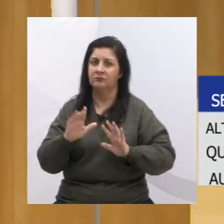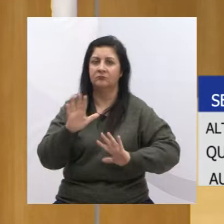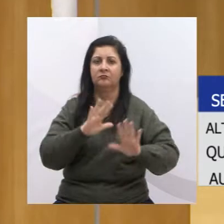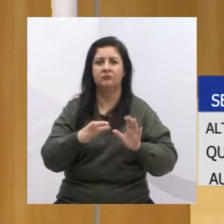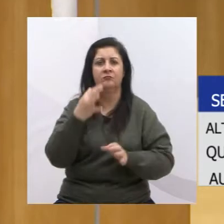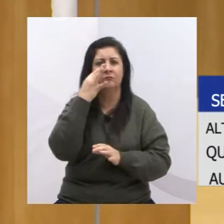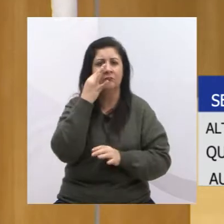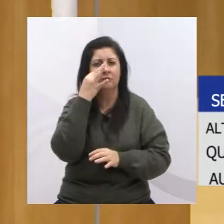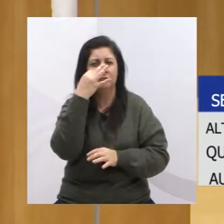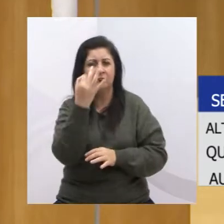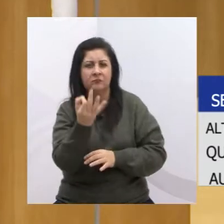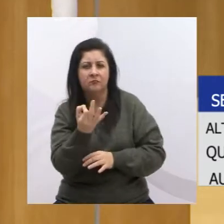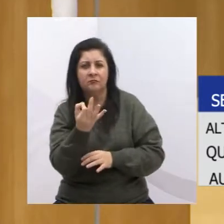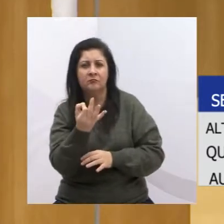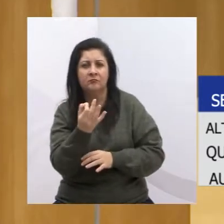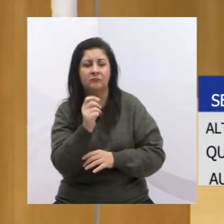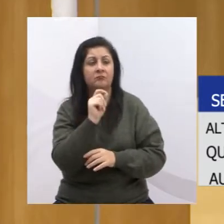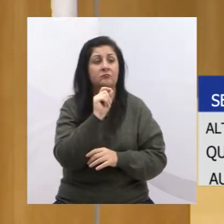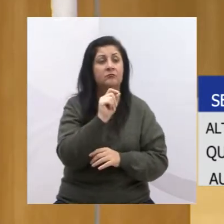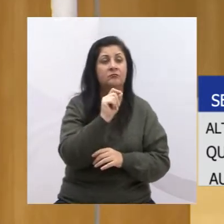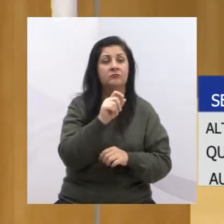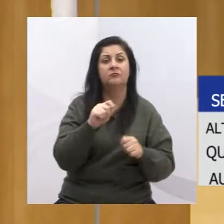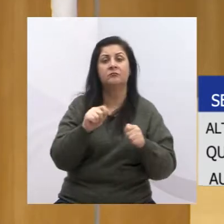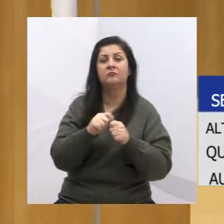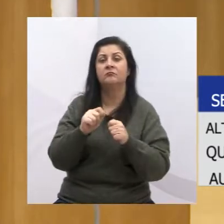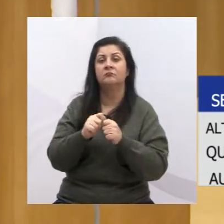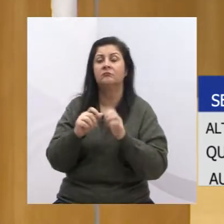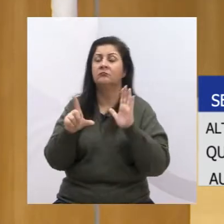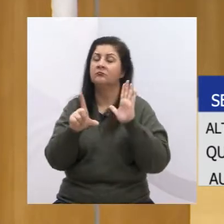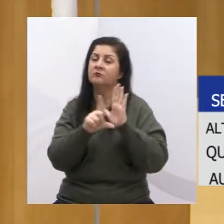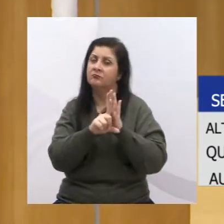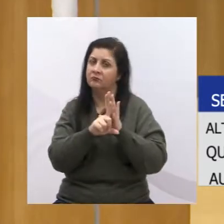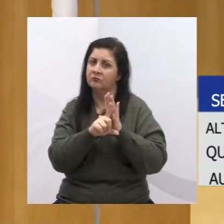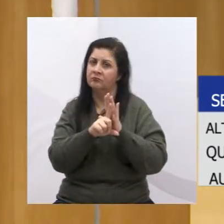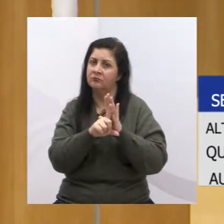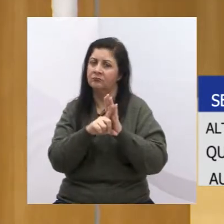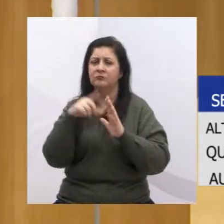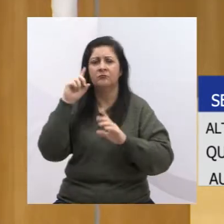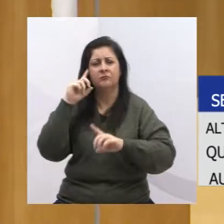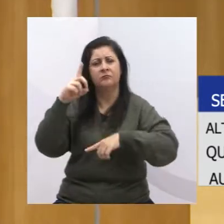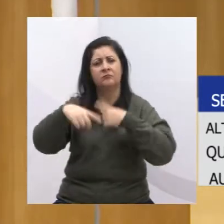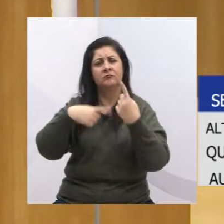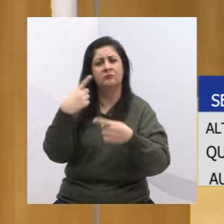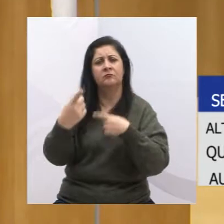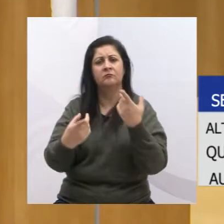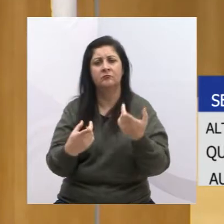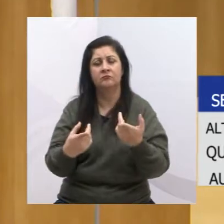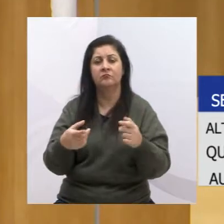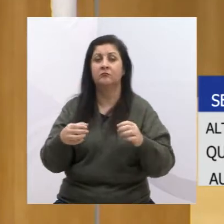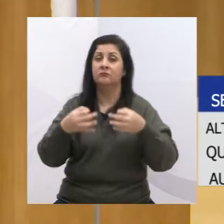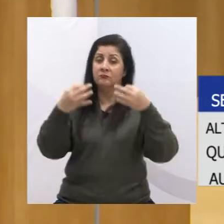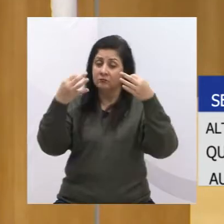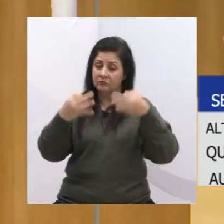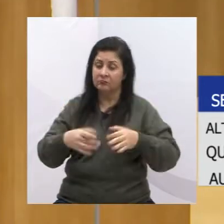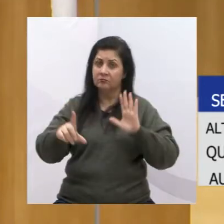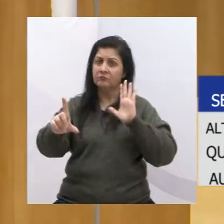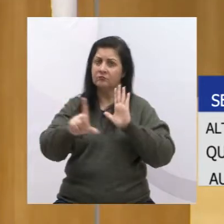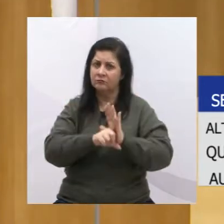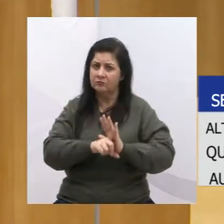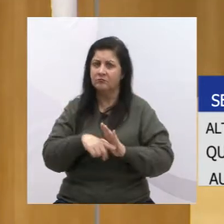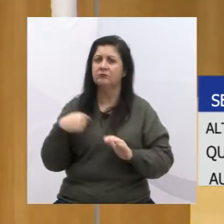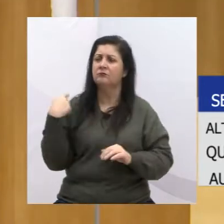ouvir quem vai aplicar essa lei no cotidiano, para que fosse uma lei execuível, que a